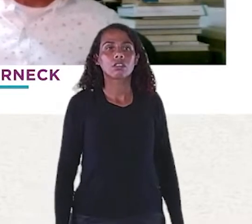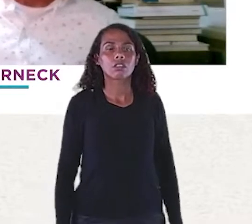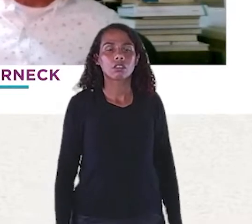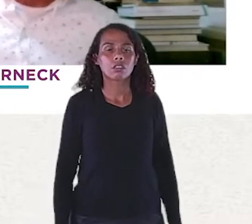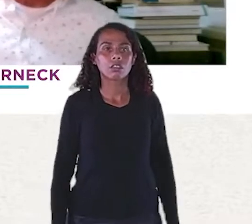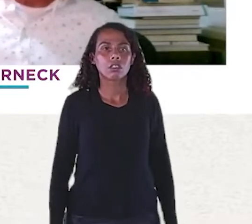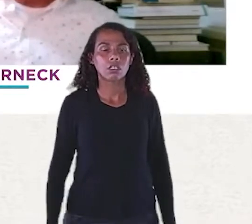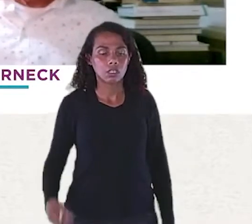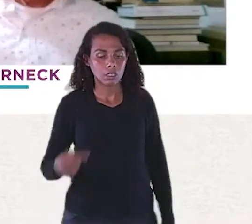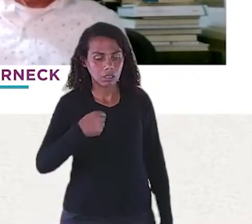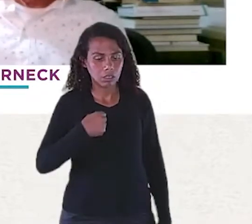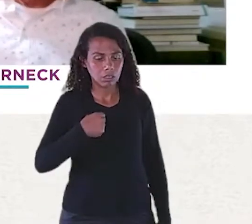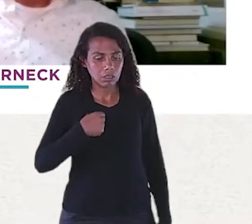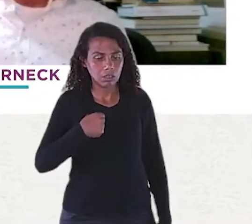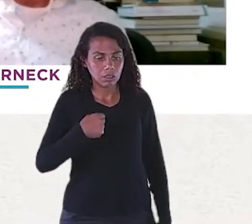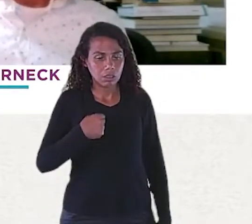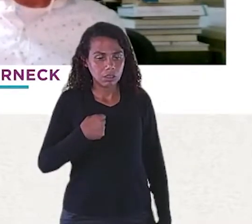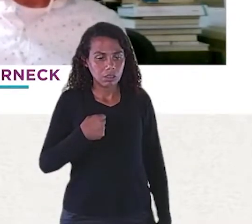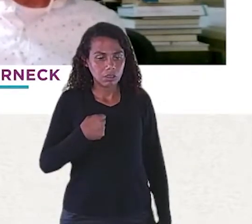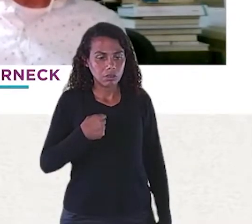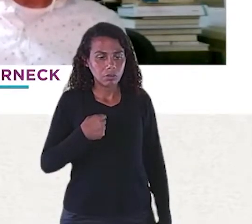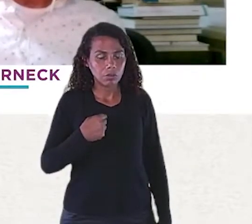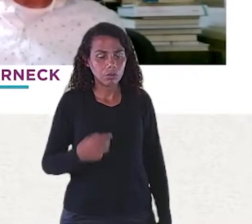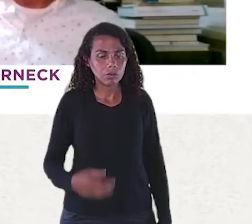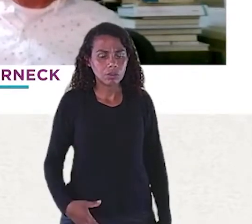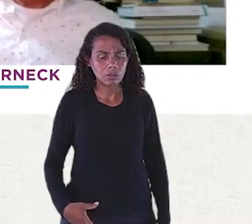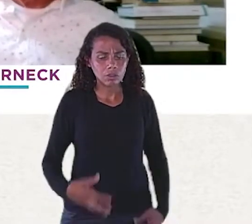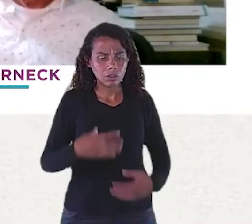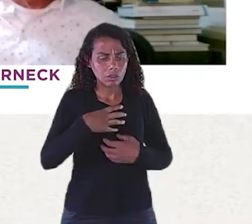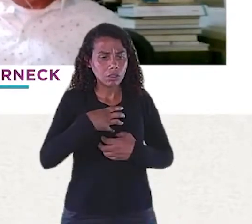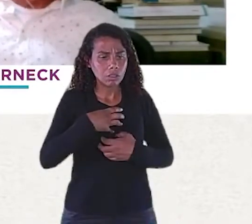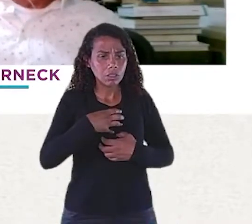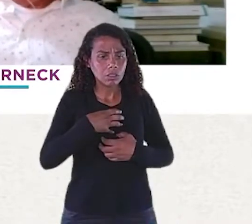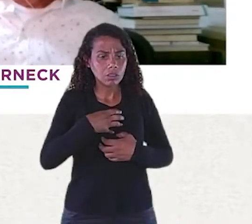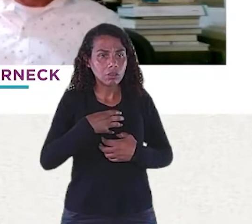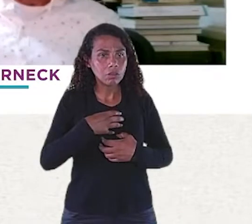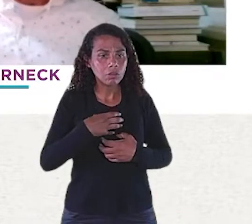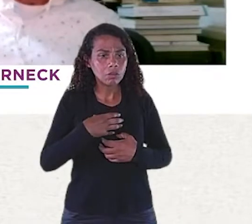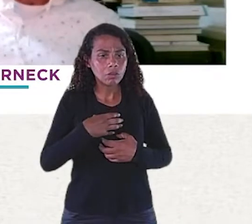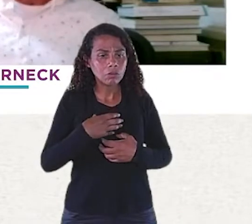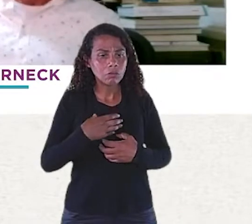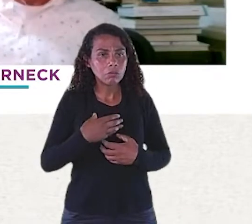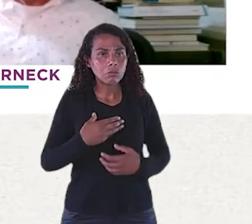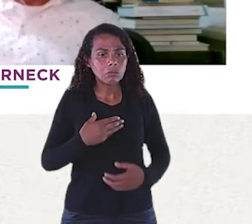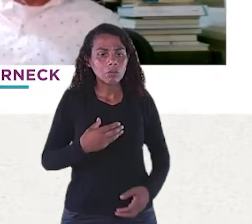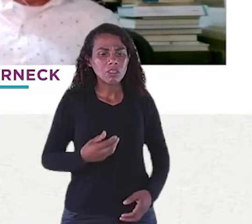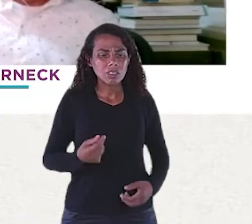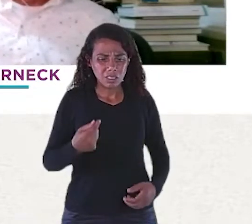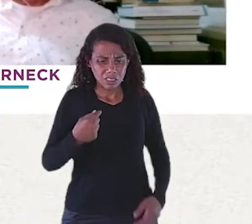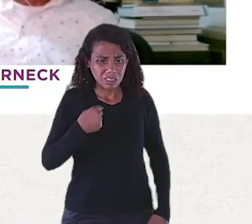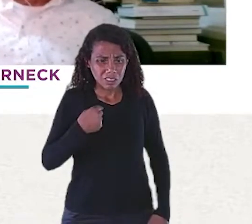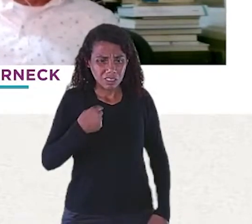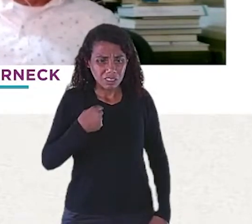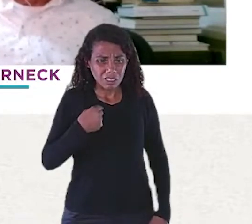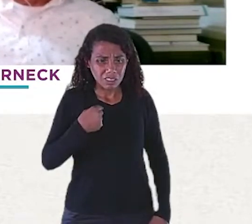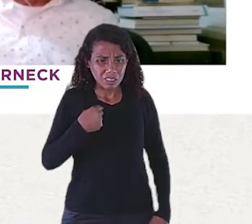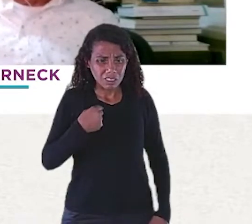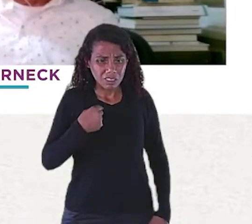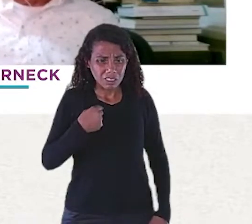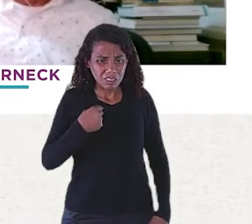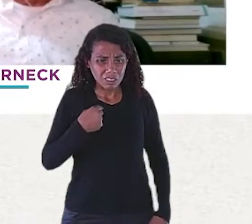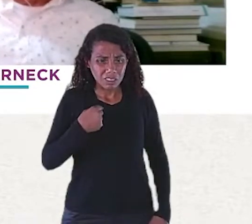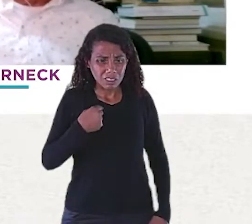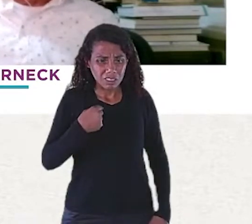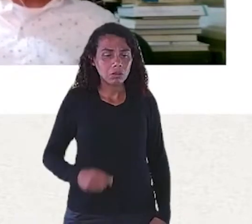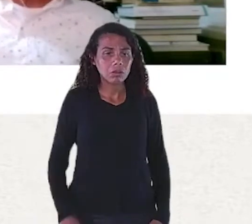mas eu sou um cara urbano, pô. Eu sou um cara, sabe? Você vai me pedir para escrever no Globo Rural? Não, porque